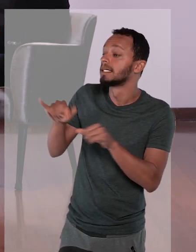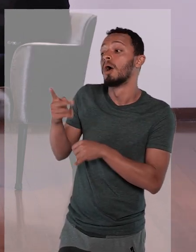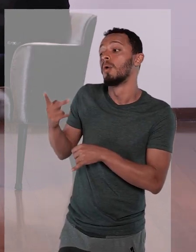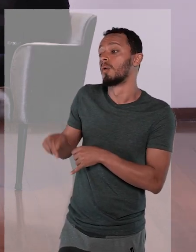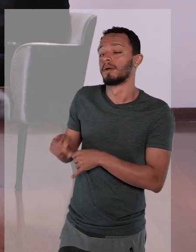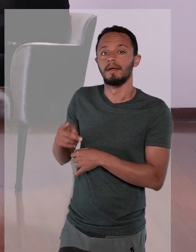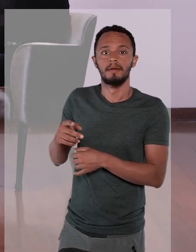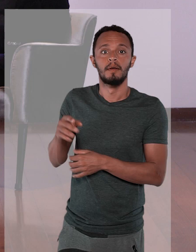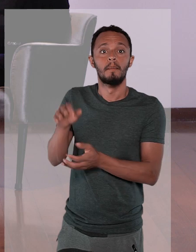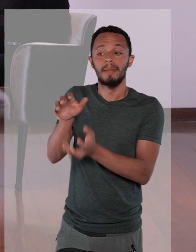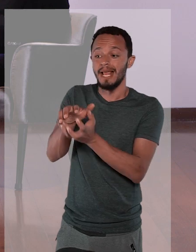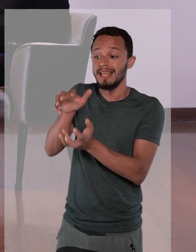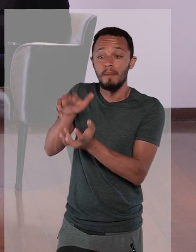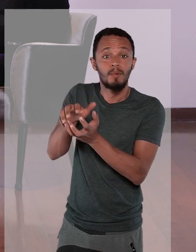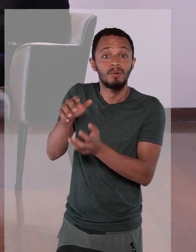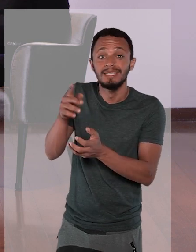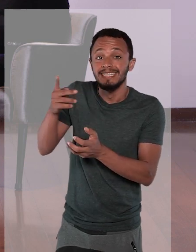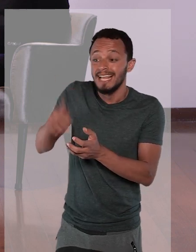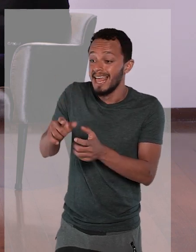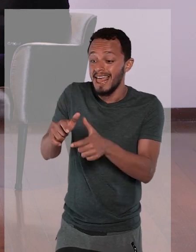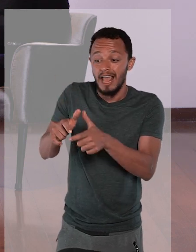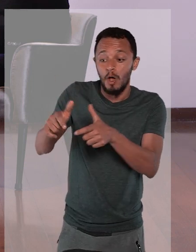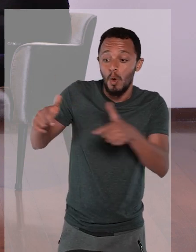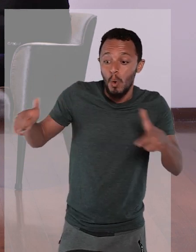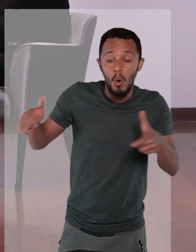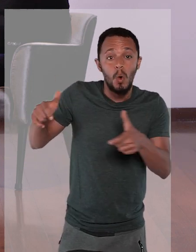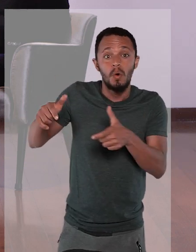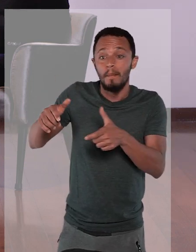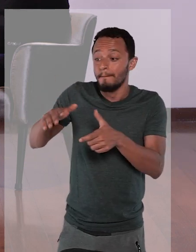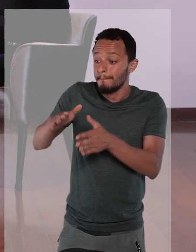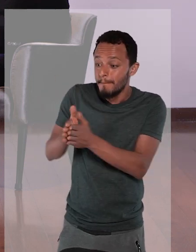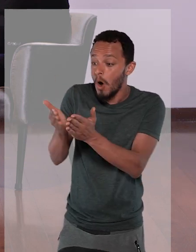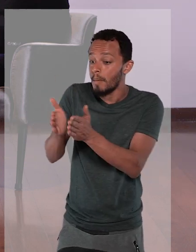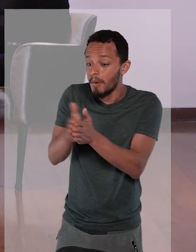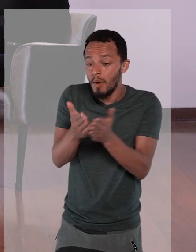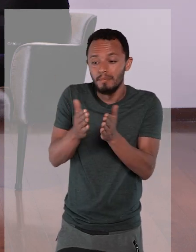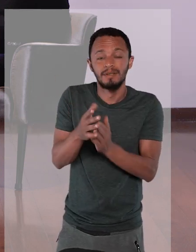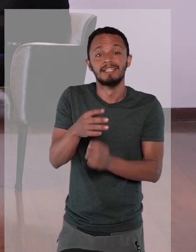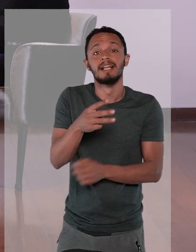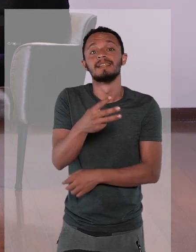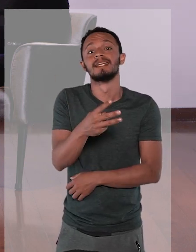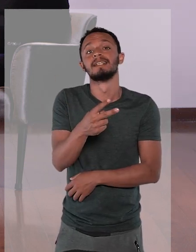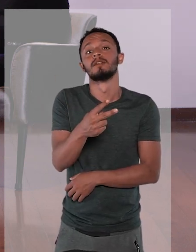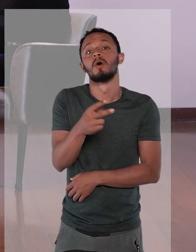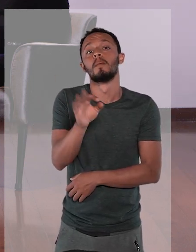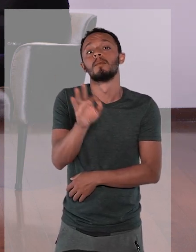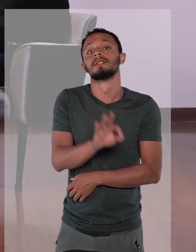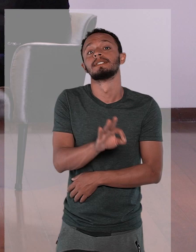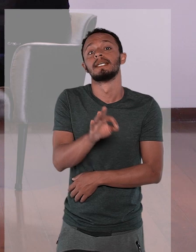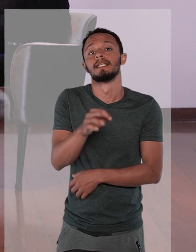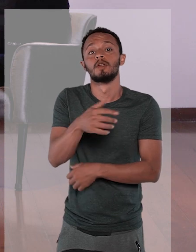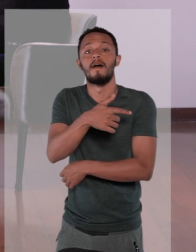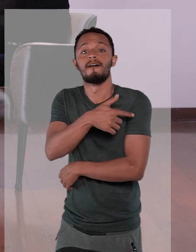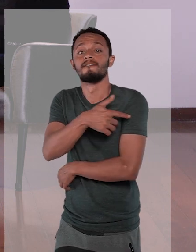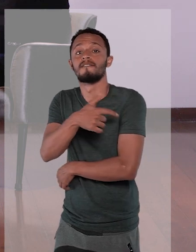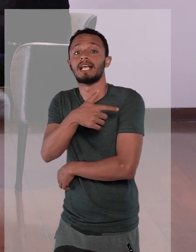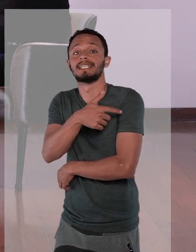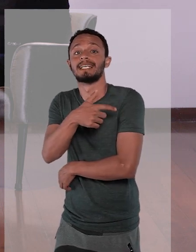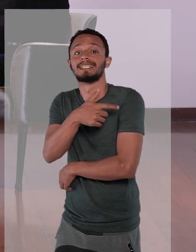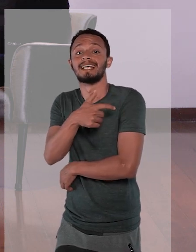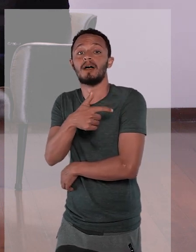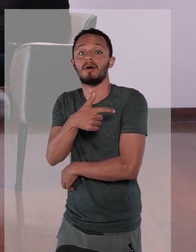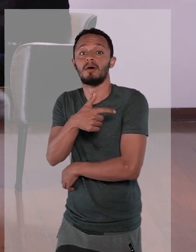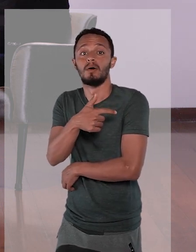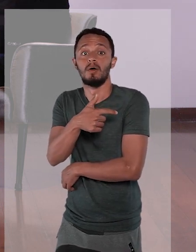Pernambuco, que é um lugar cheio, comunidades inteiras, muito pobres, estava com 32% de vacinação nas crianças, cheio de